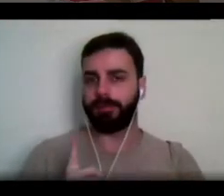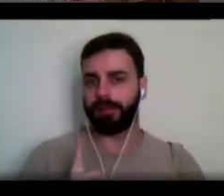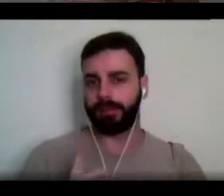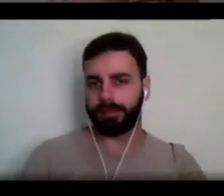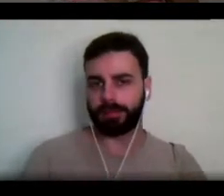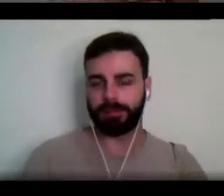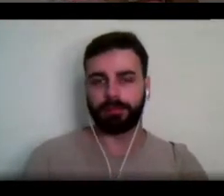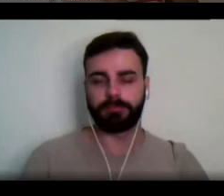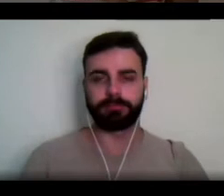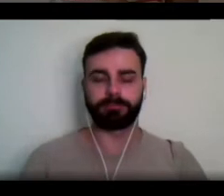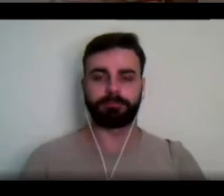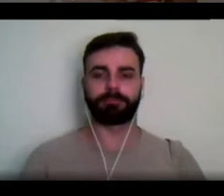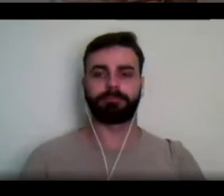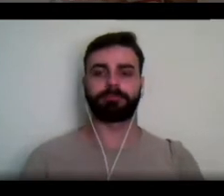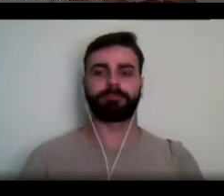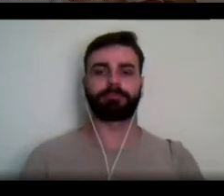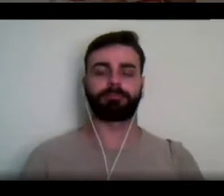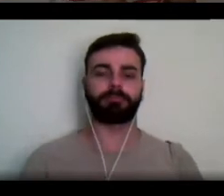cair